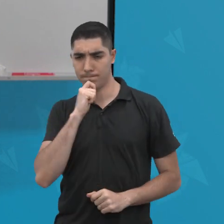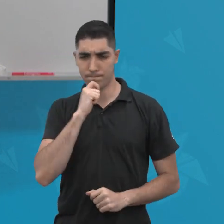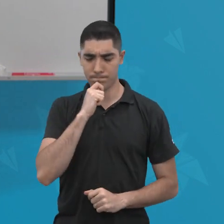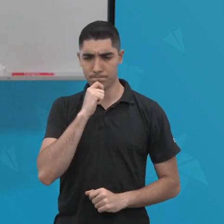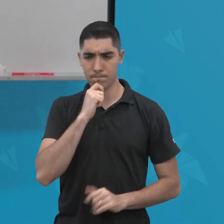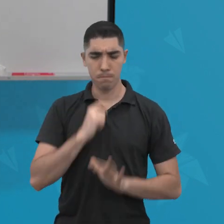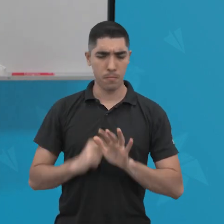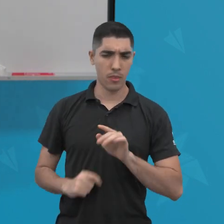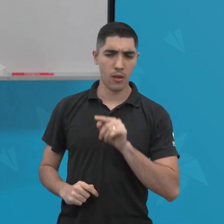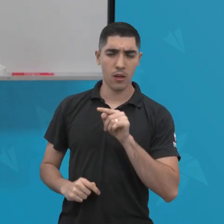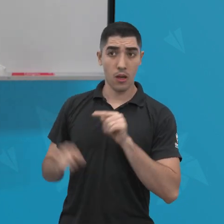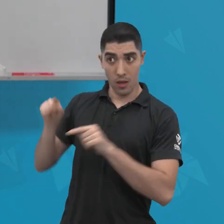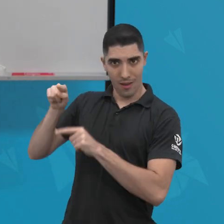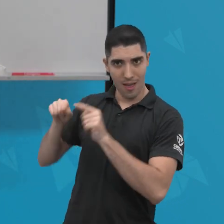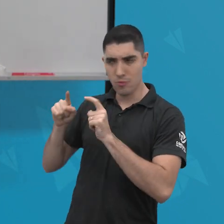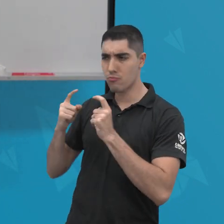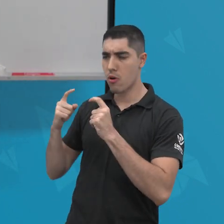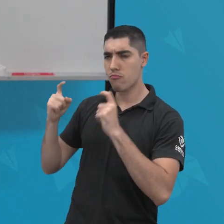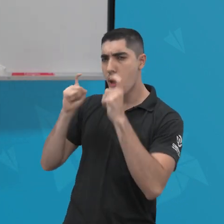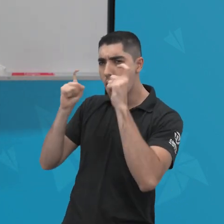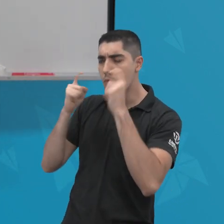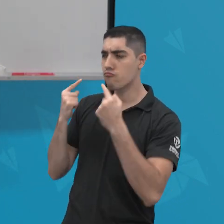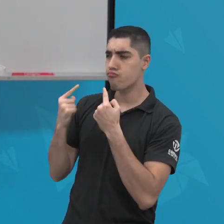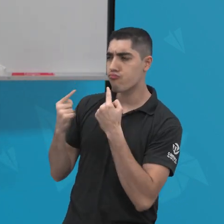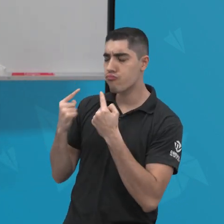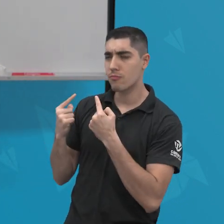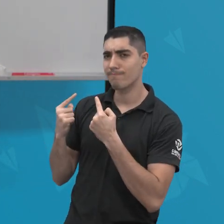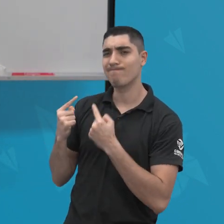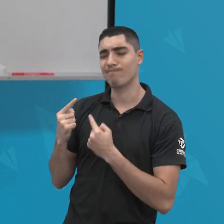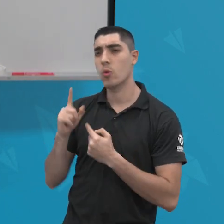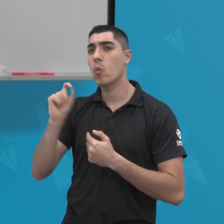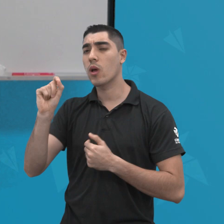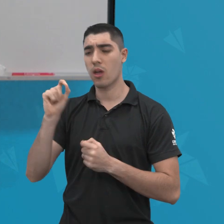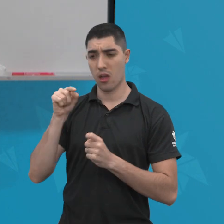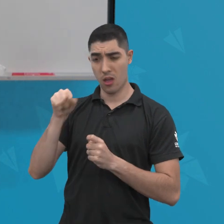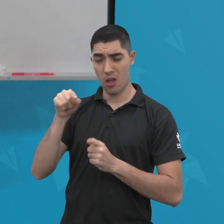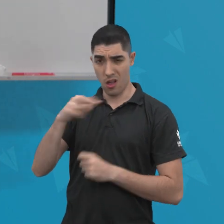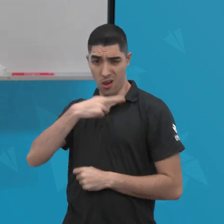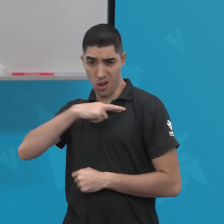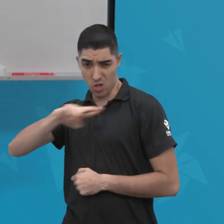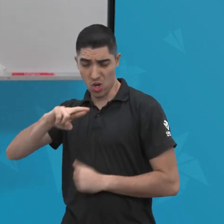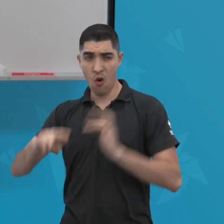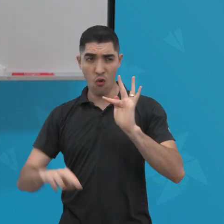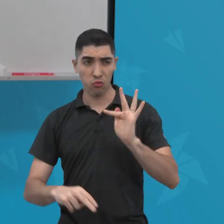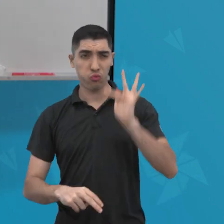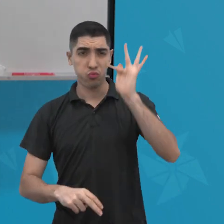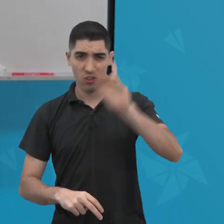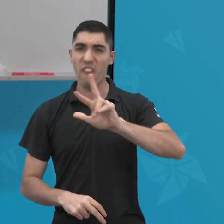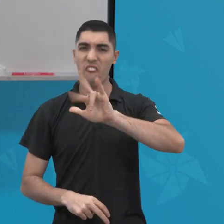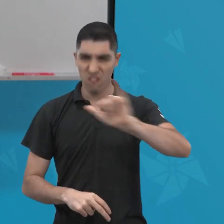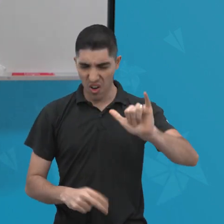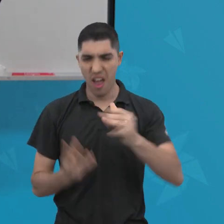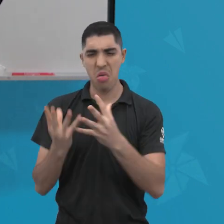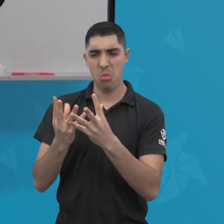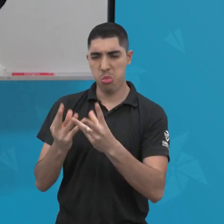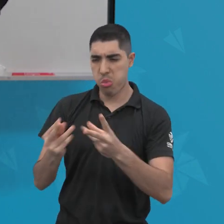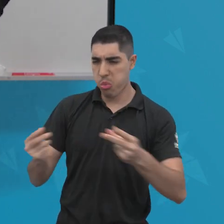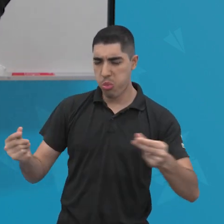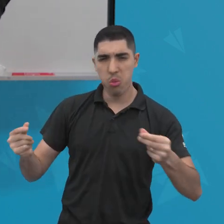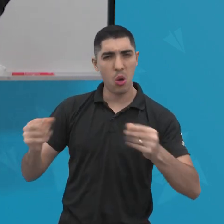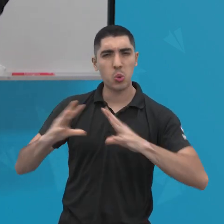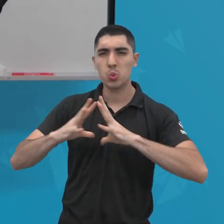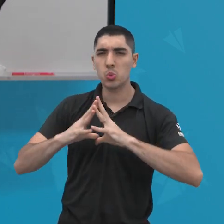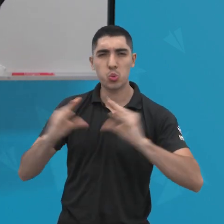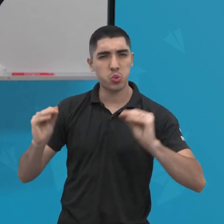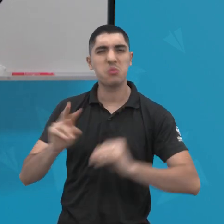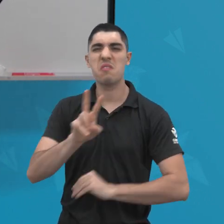a ideia de que as religiões sofreriam uma espécie de desaparecimento, um apagamento,